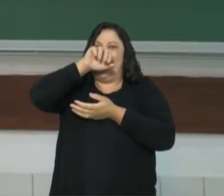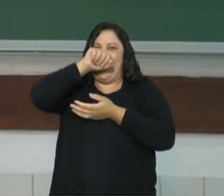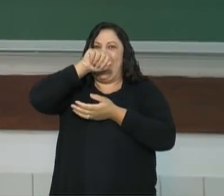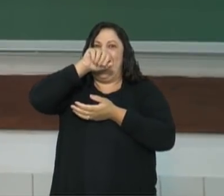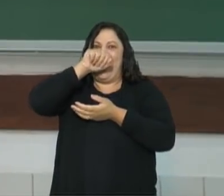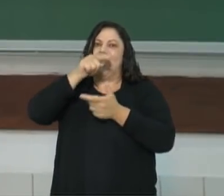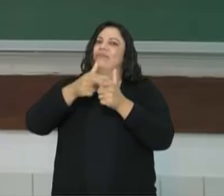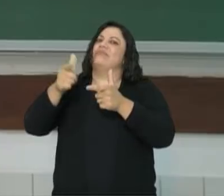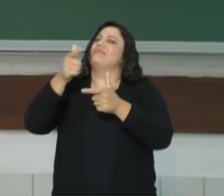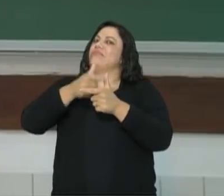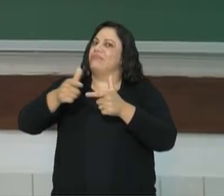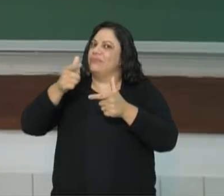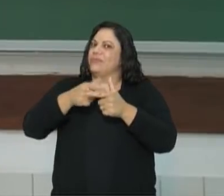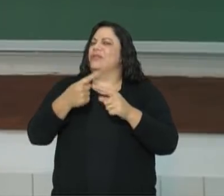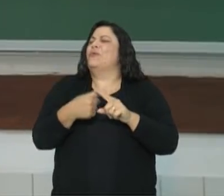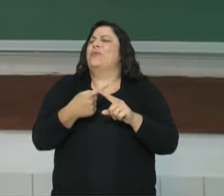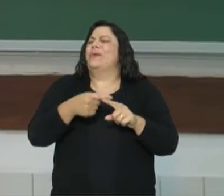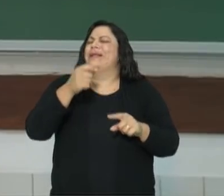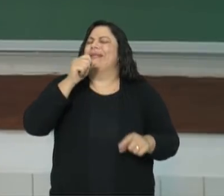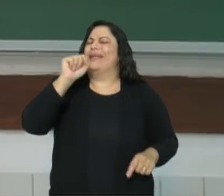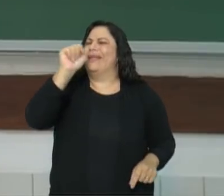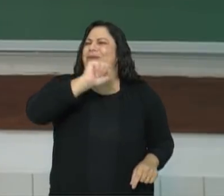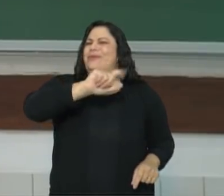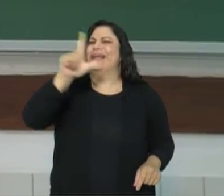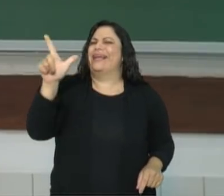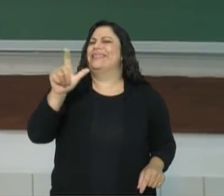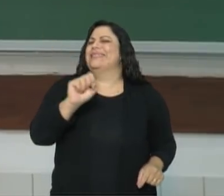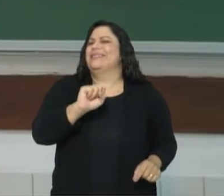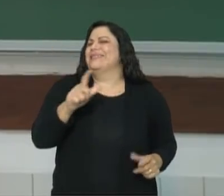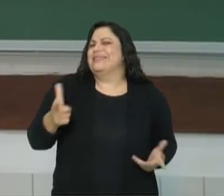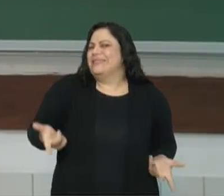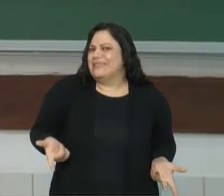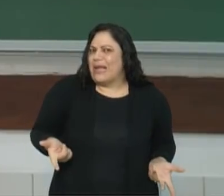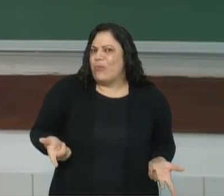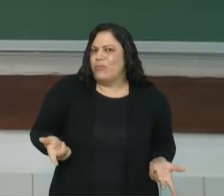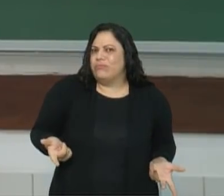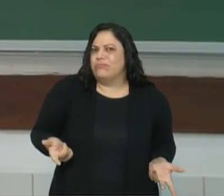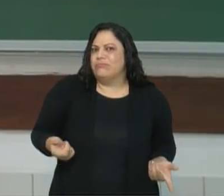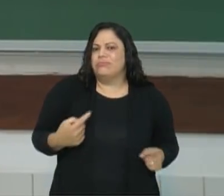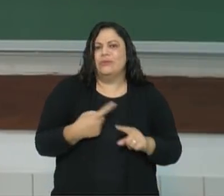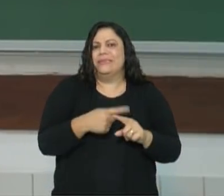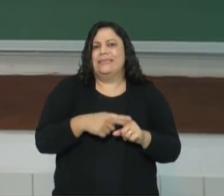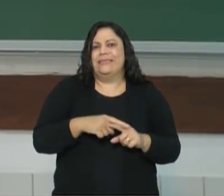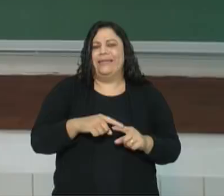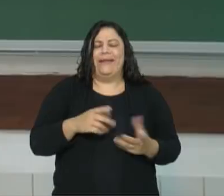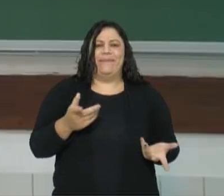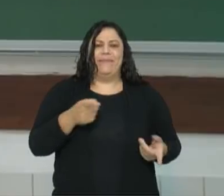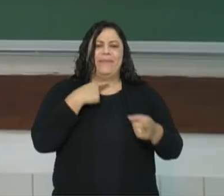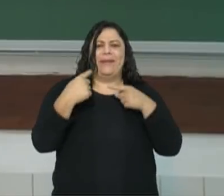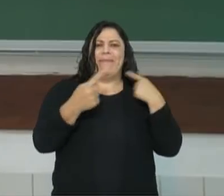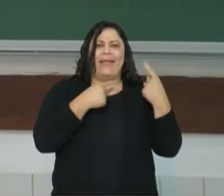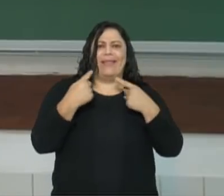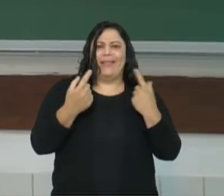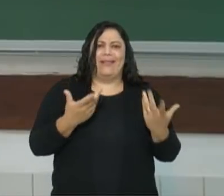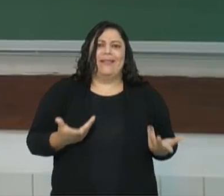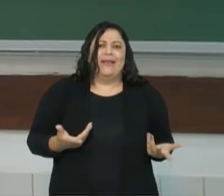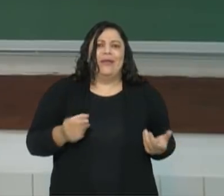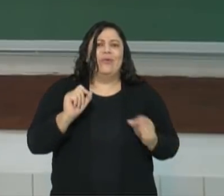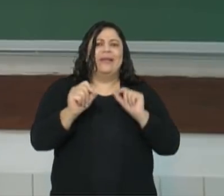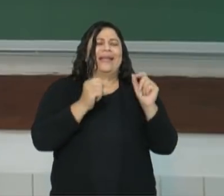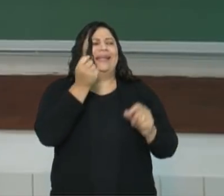pro bicho, né? Pra que jogar sal no bichinho? Pra nada, né? Ah, é divertido. Divertido pra quem? Pra lesma ou pra